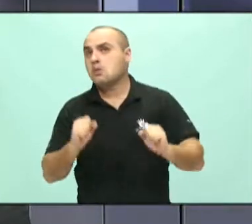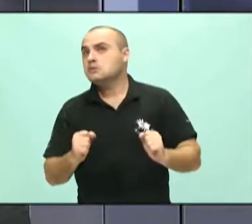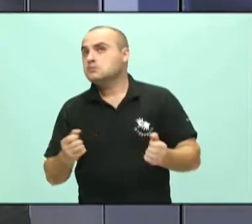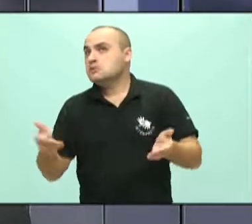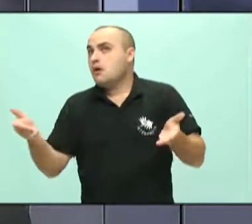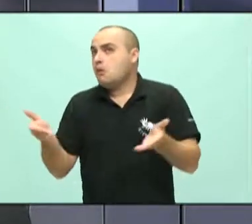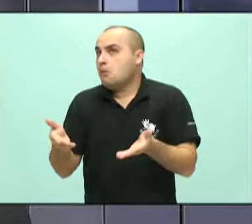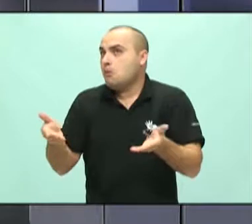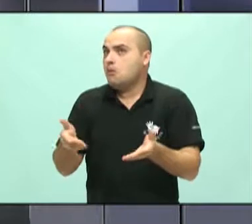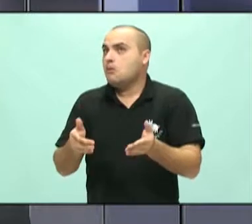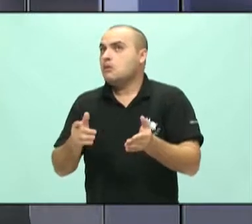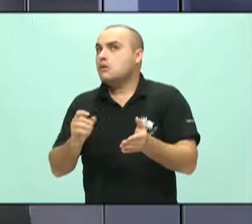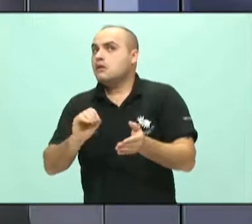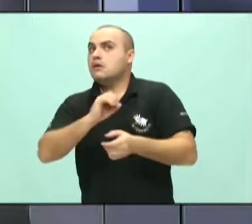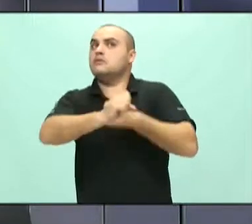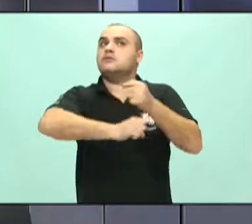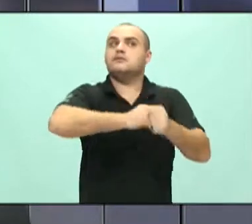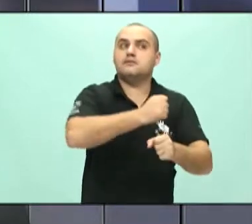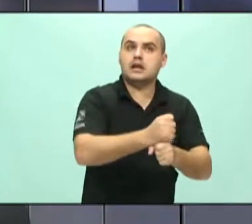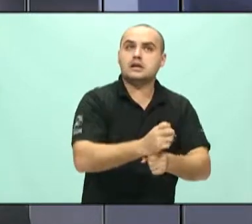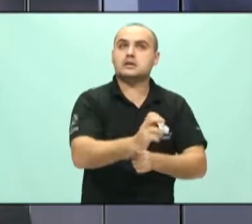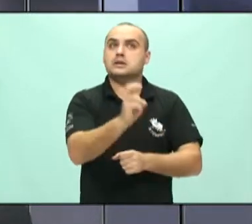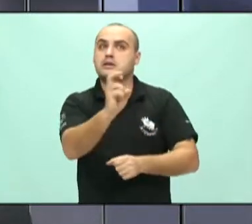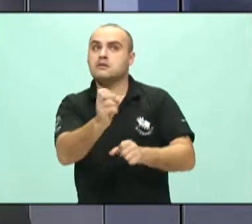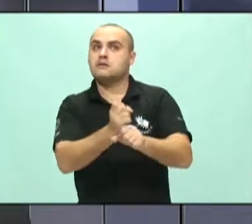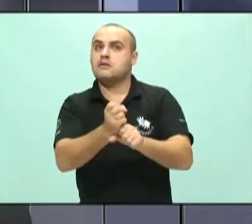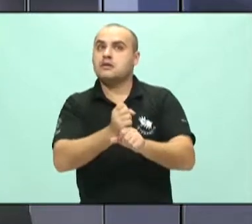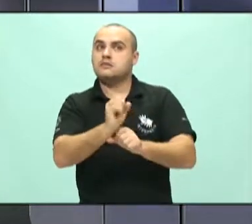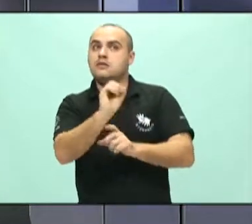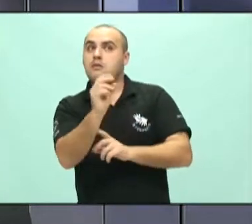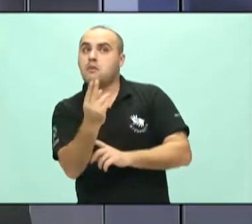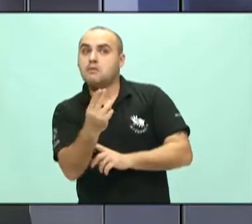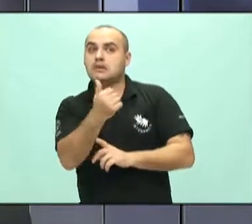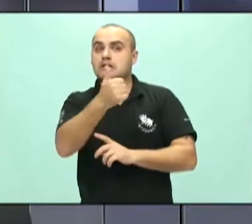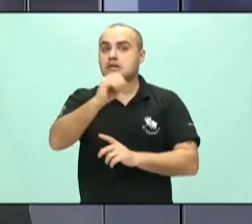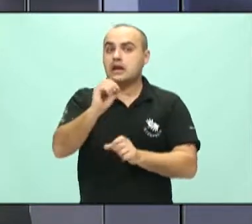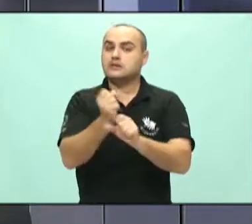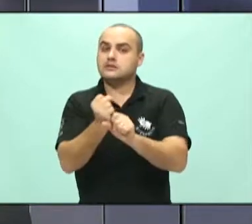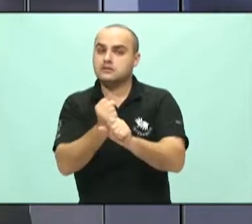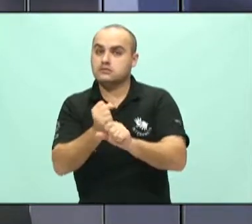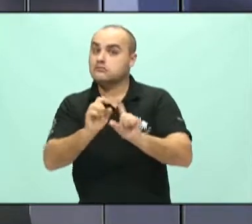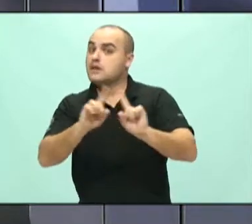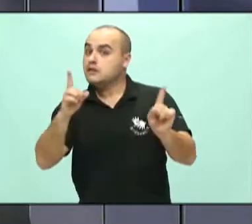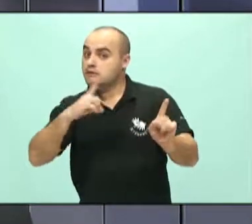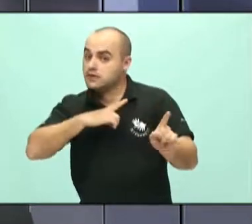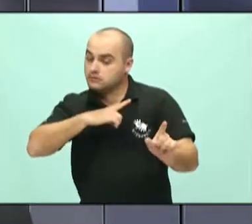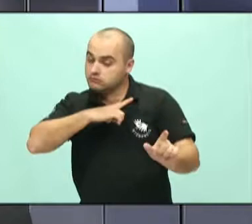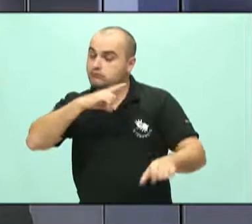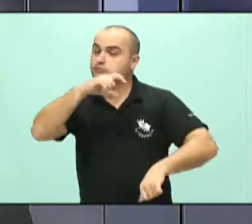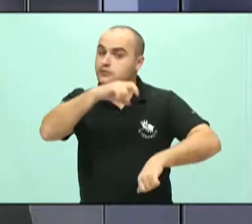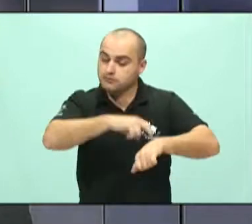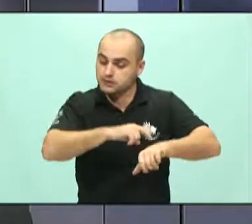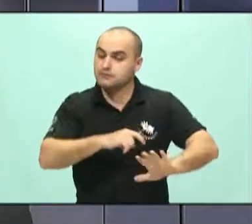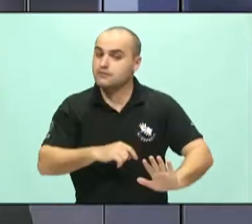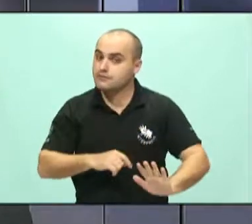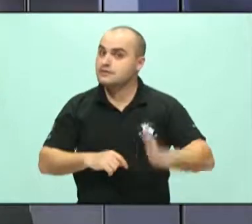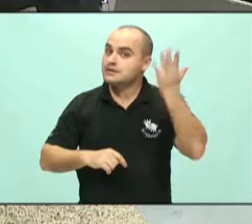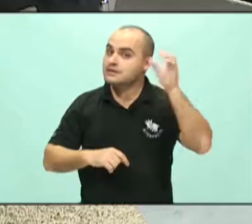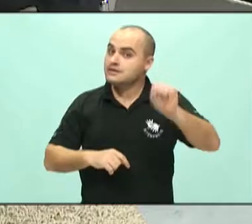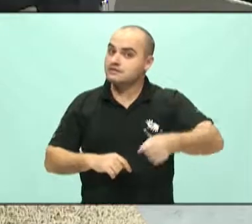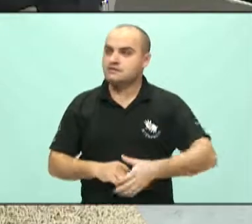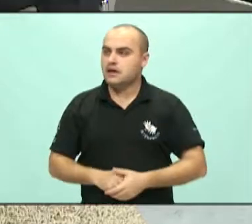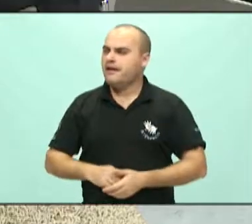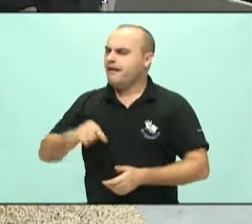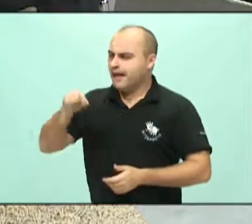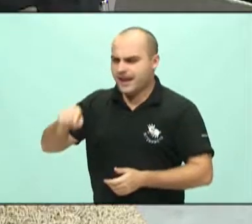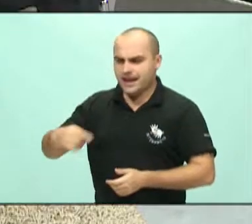ser no ano que vem, pode não ser daqui 5 anos ou 10, mas vai chegar um momento que ele vai acontecer. O que houve... Ele é